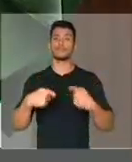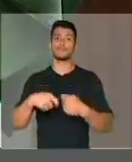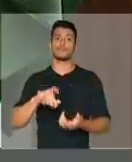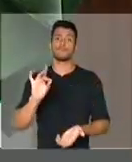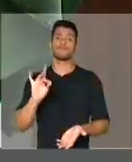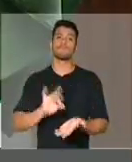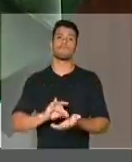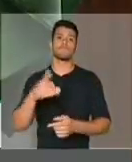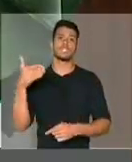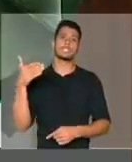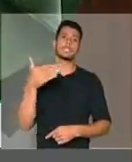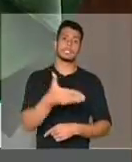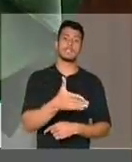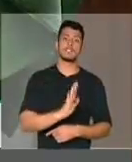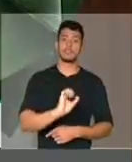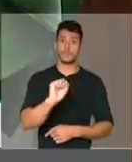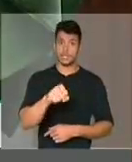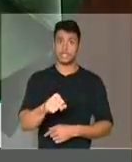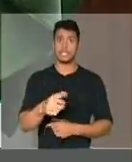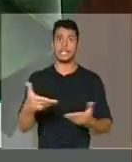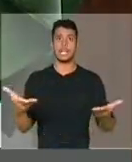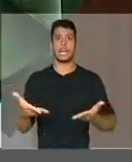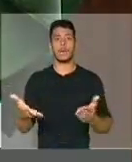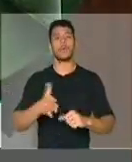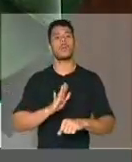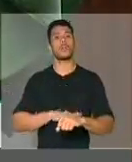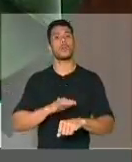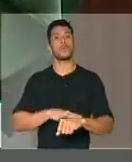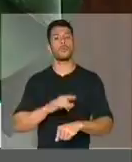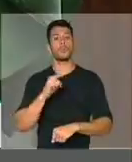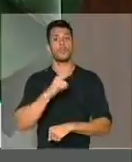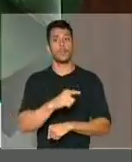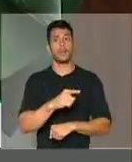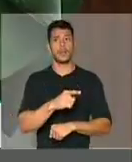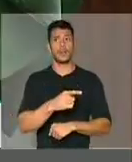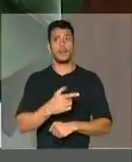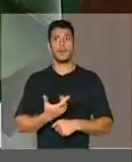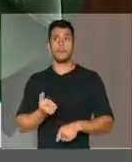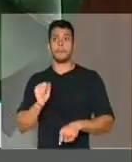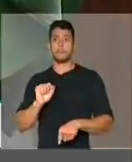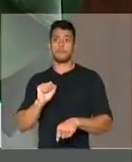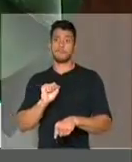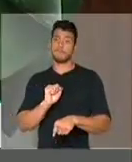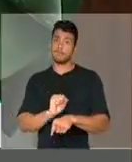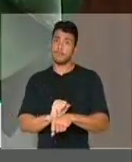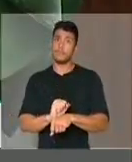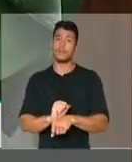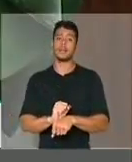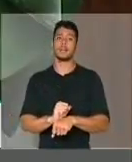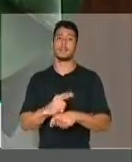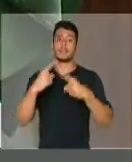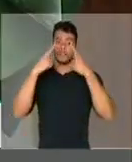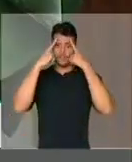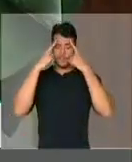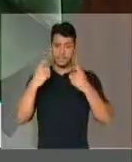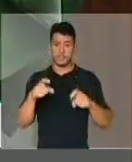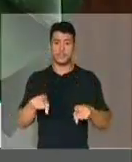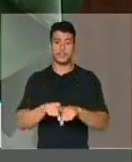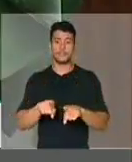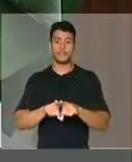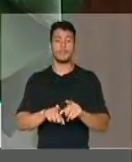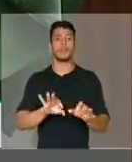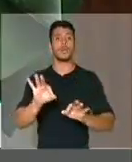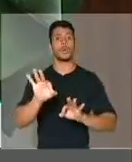o caminho único, nesse momento, para refrear a violência, para requalificar os profissionais de segurança pública,